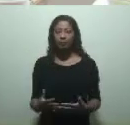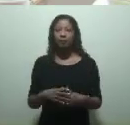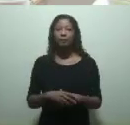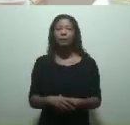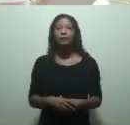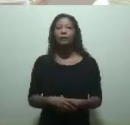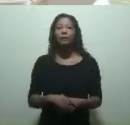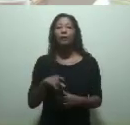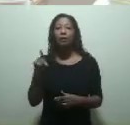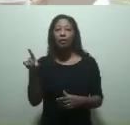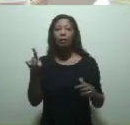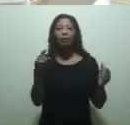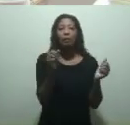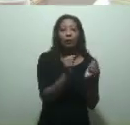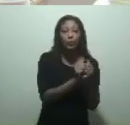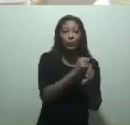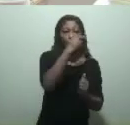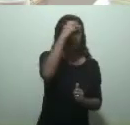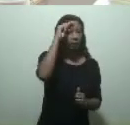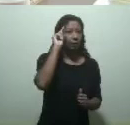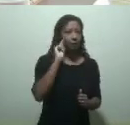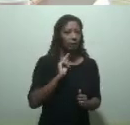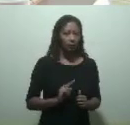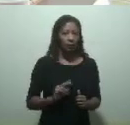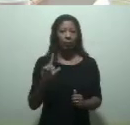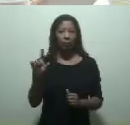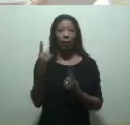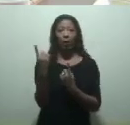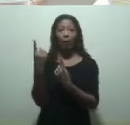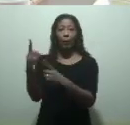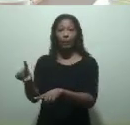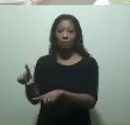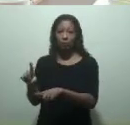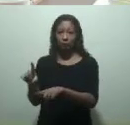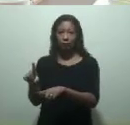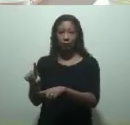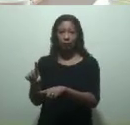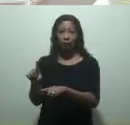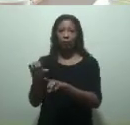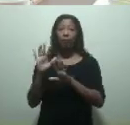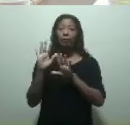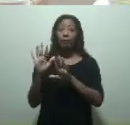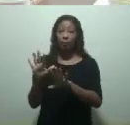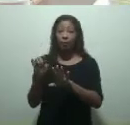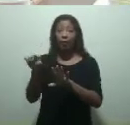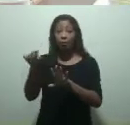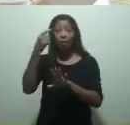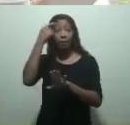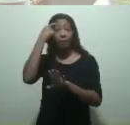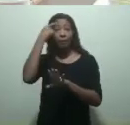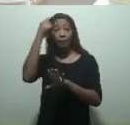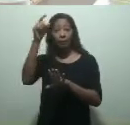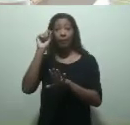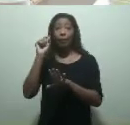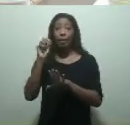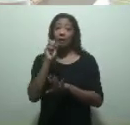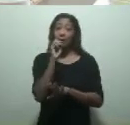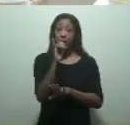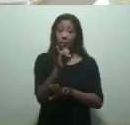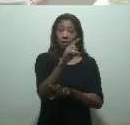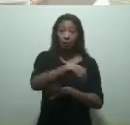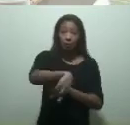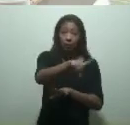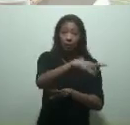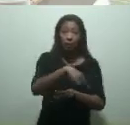ela e a vereadora Raimunda Nilda da Cruz são de oposição, porém, com o seguinte pensamento: o que for bom